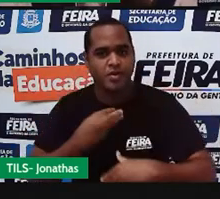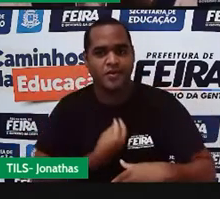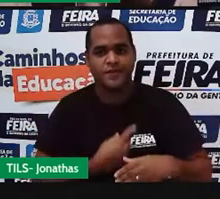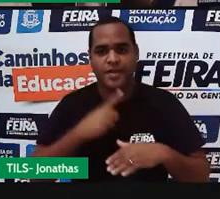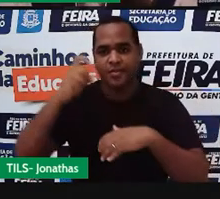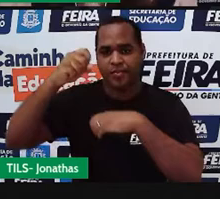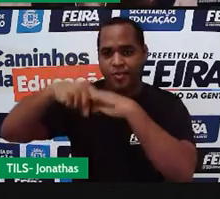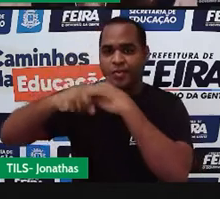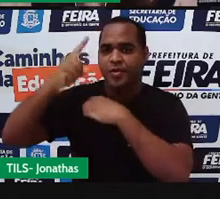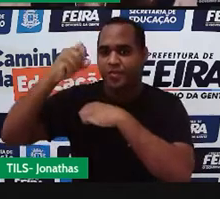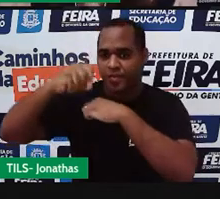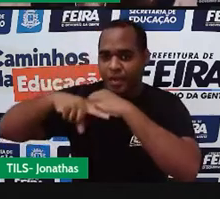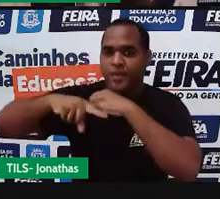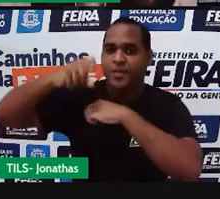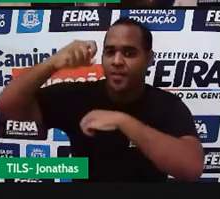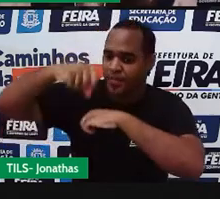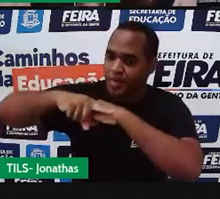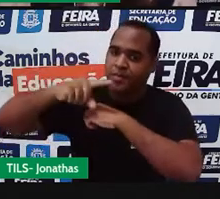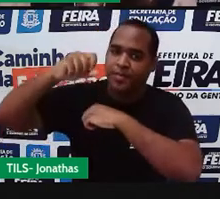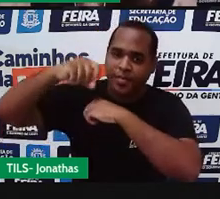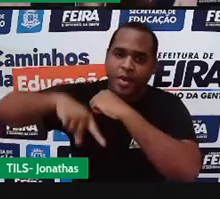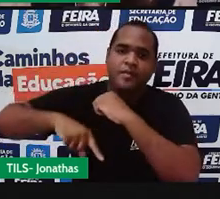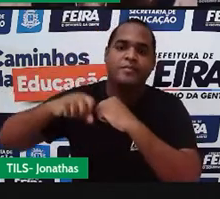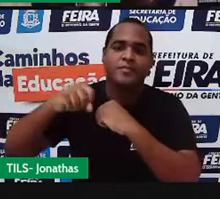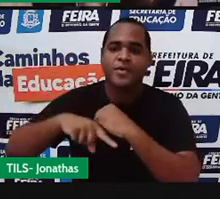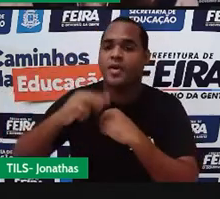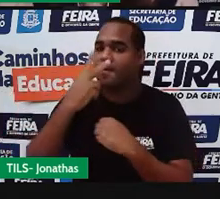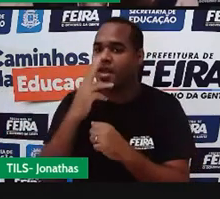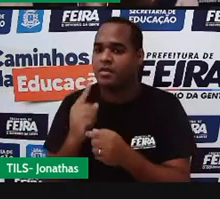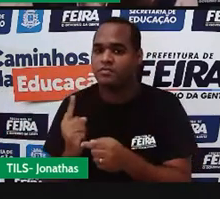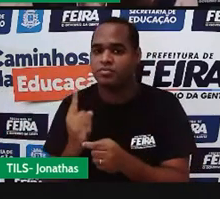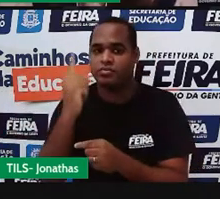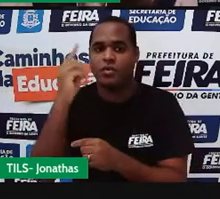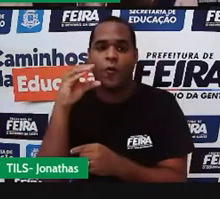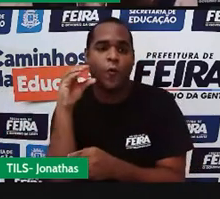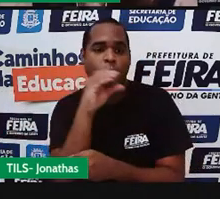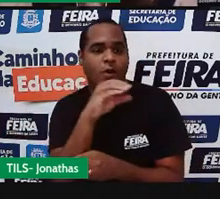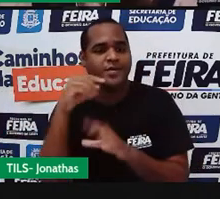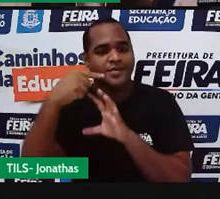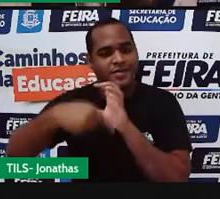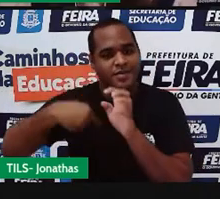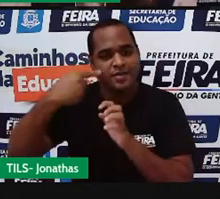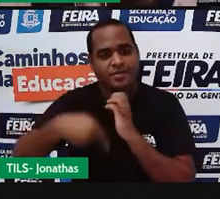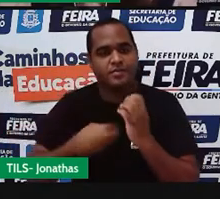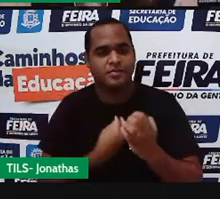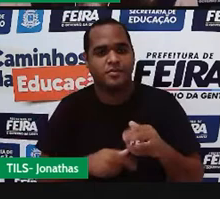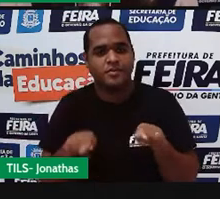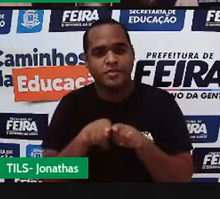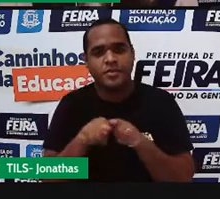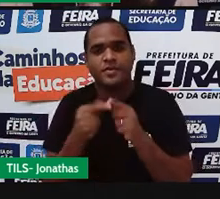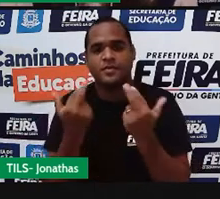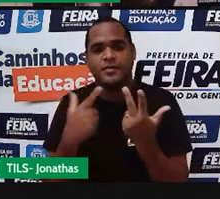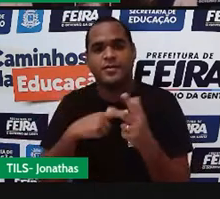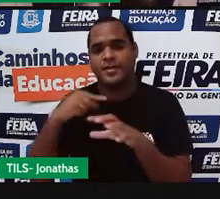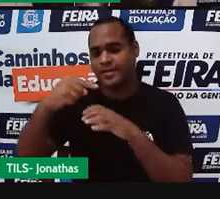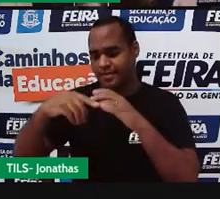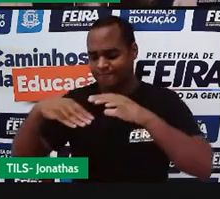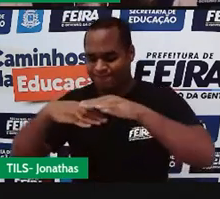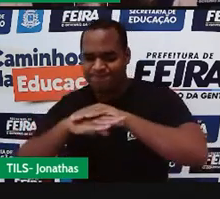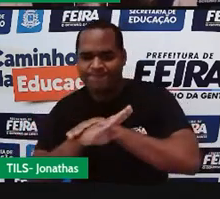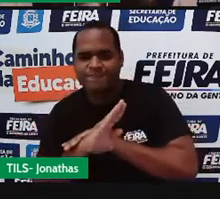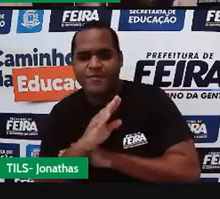reter a radiação solar aumentou subindo assim a temperatura média do planeta do mesmo jeito que na estufa